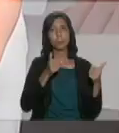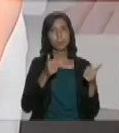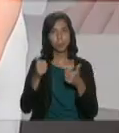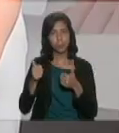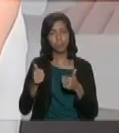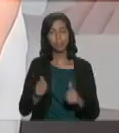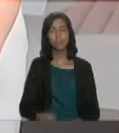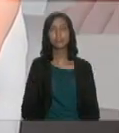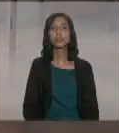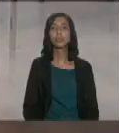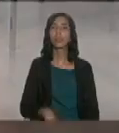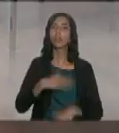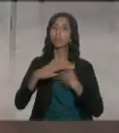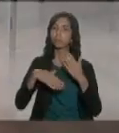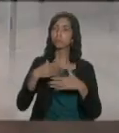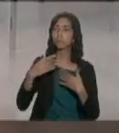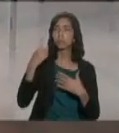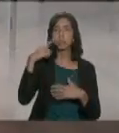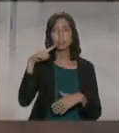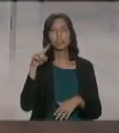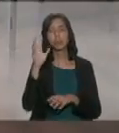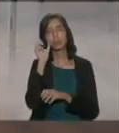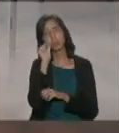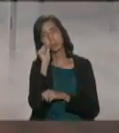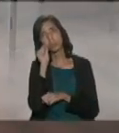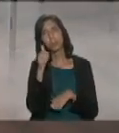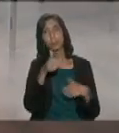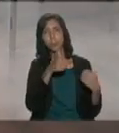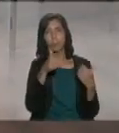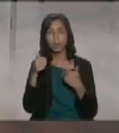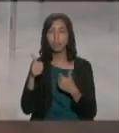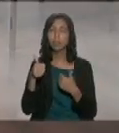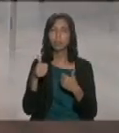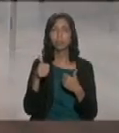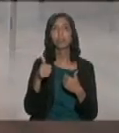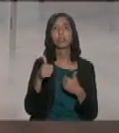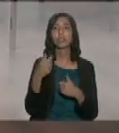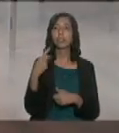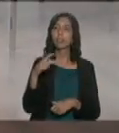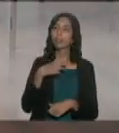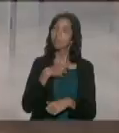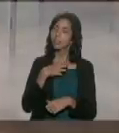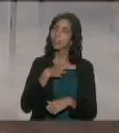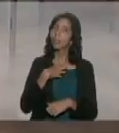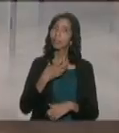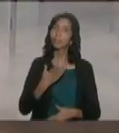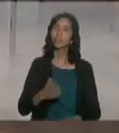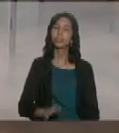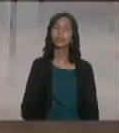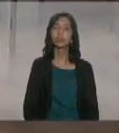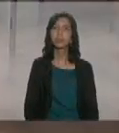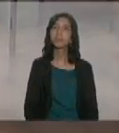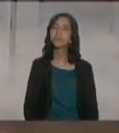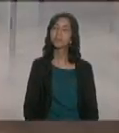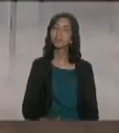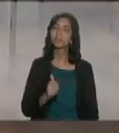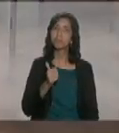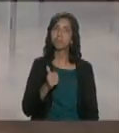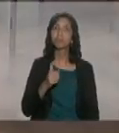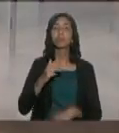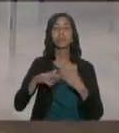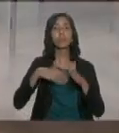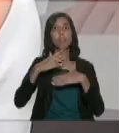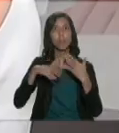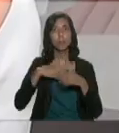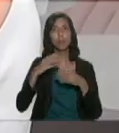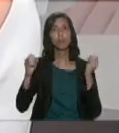criança. Certo. Ao longo do dia, para ela dormir melhor. Então, você vê que eu tô passando a mão. Total sentido que você está falando. Né? Muito. E